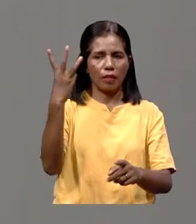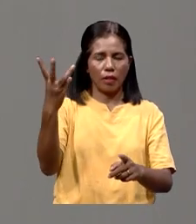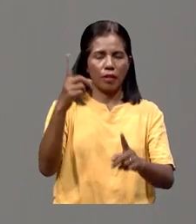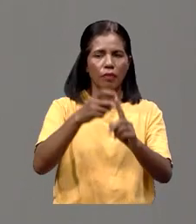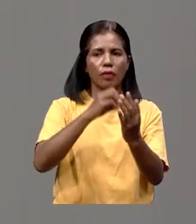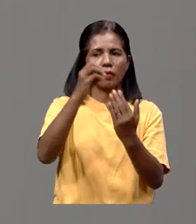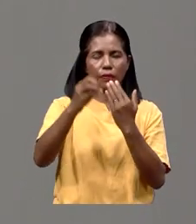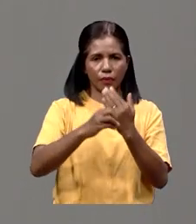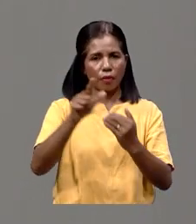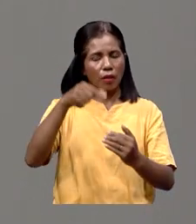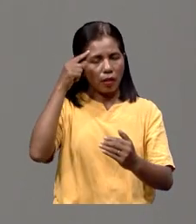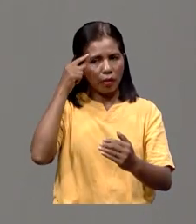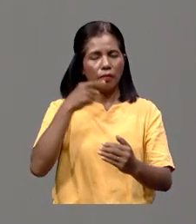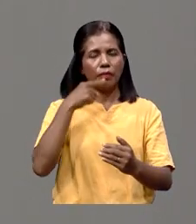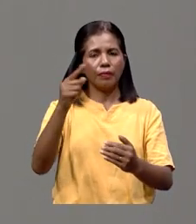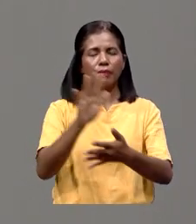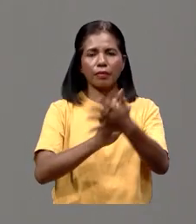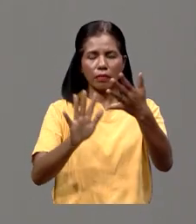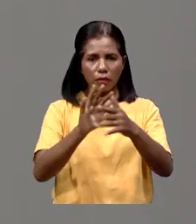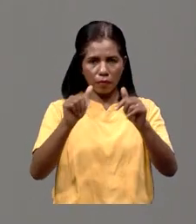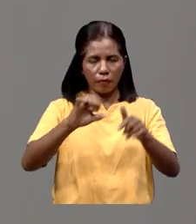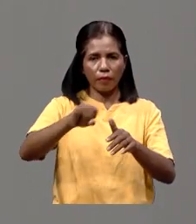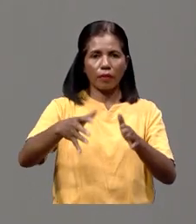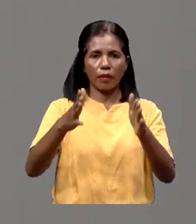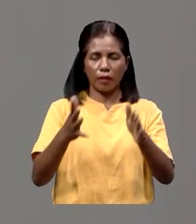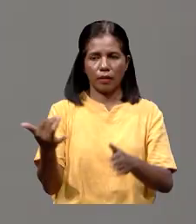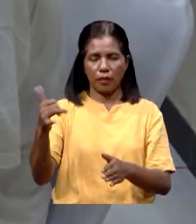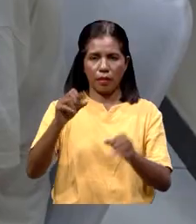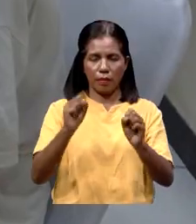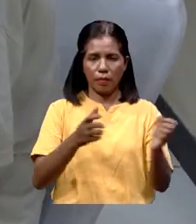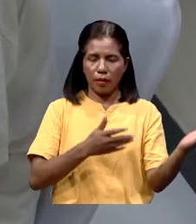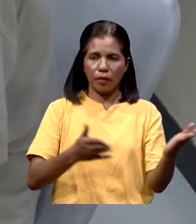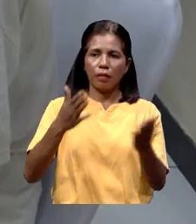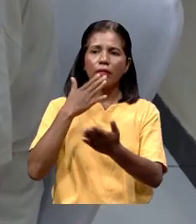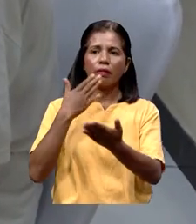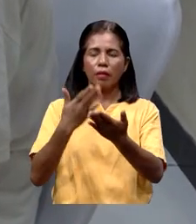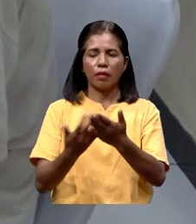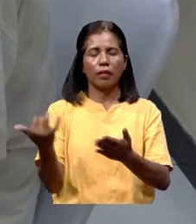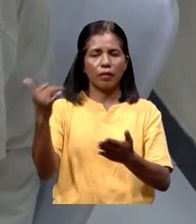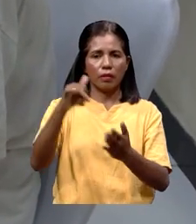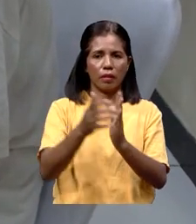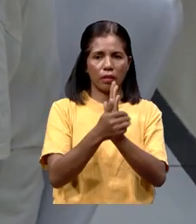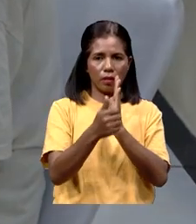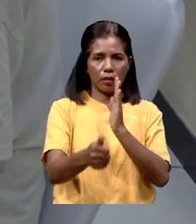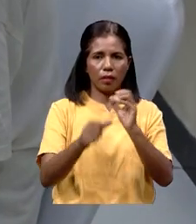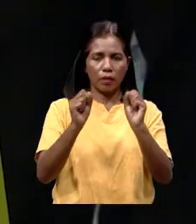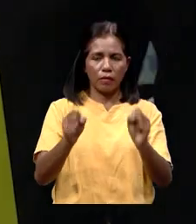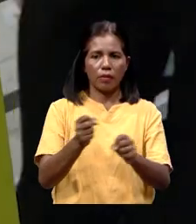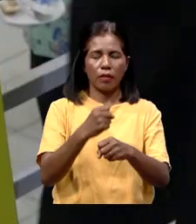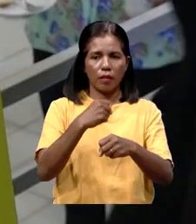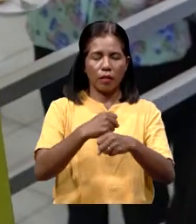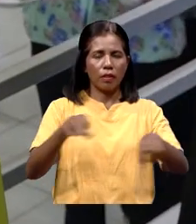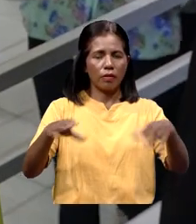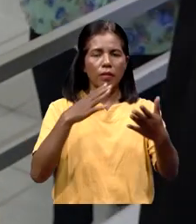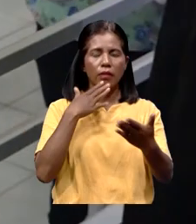outubro ne. Tuir governante ne ho celebração ne jornalista sira bele eleva diakliutan sira ne capacidade uri bele halau